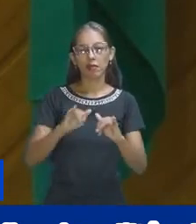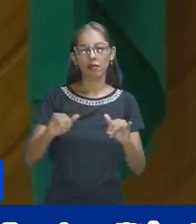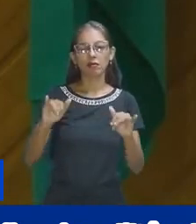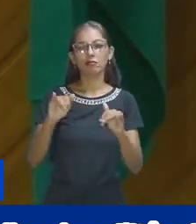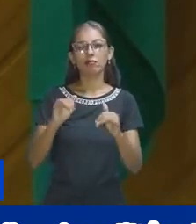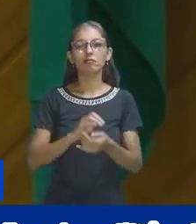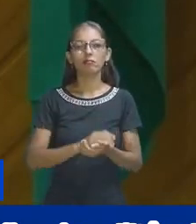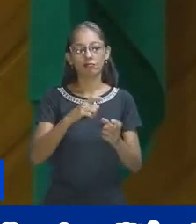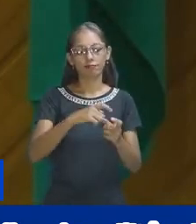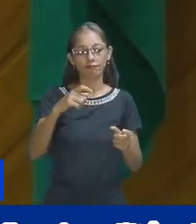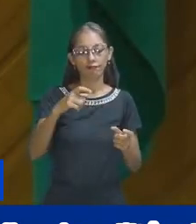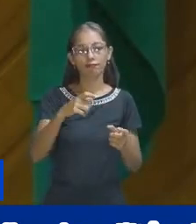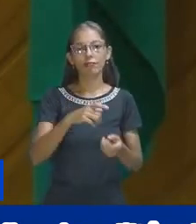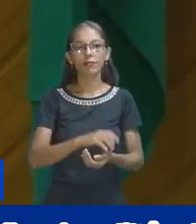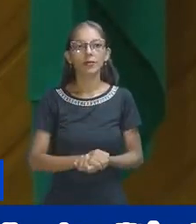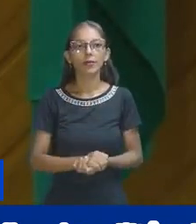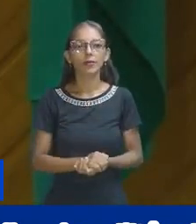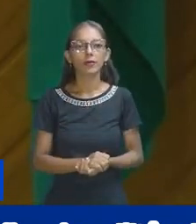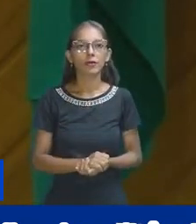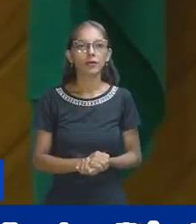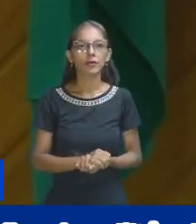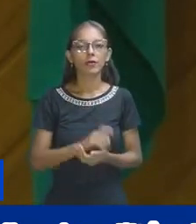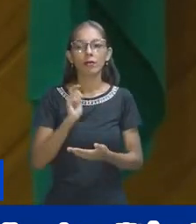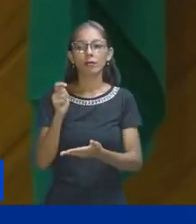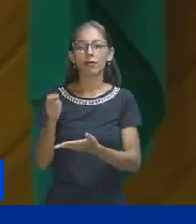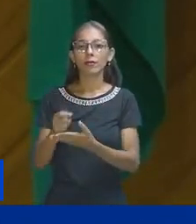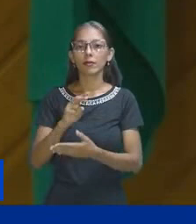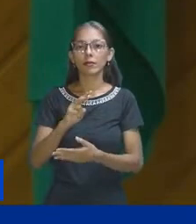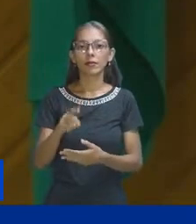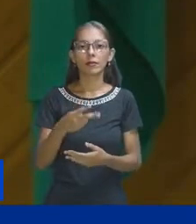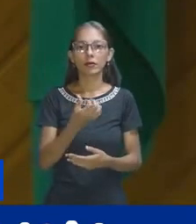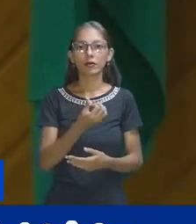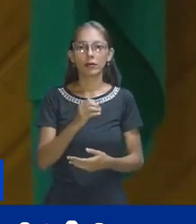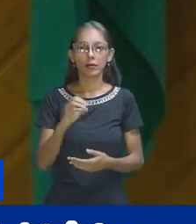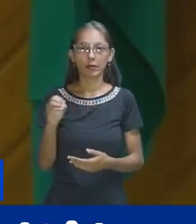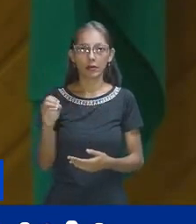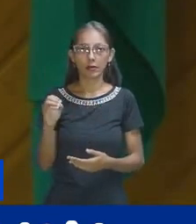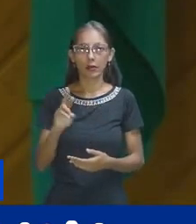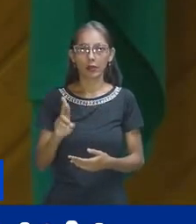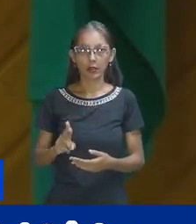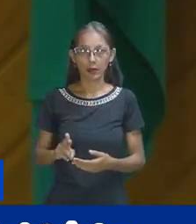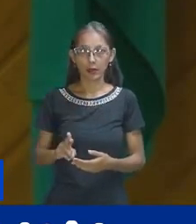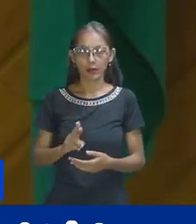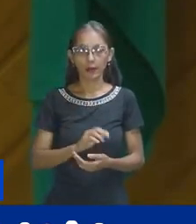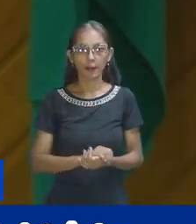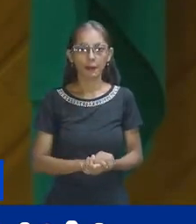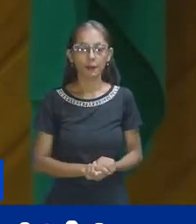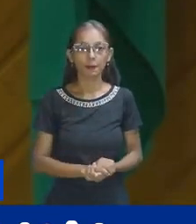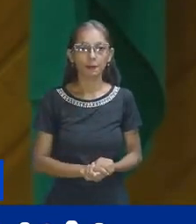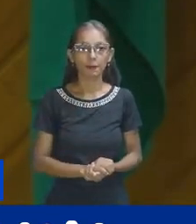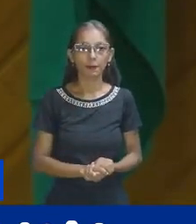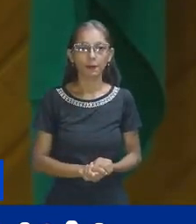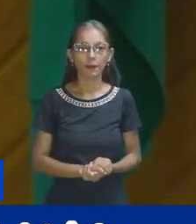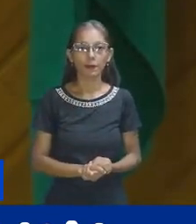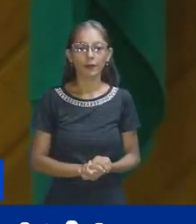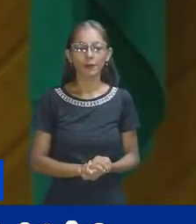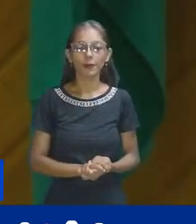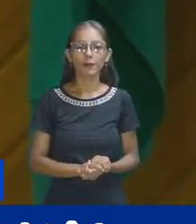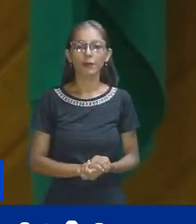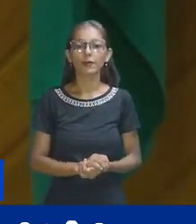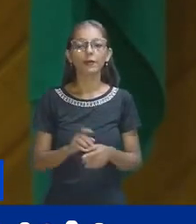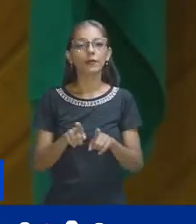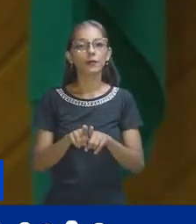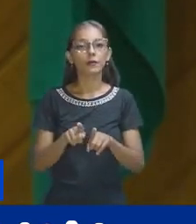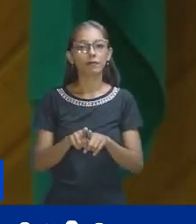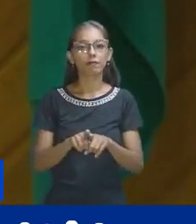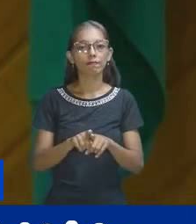de R$ 2.600 pelo trabalho de militância, e que, inclusive, para tal serviço foi emitido